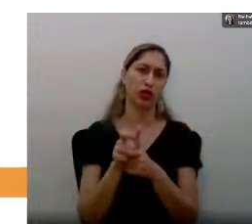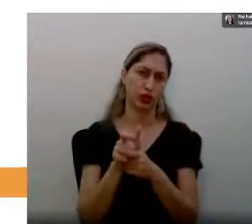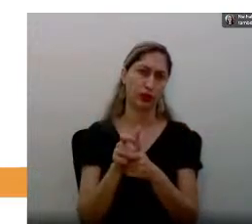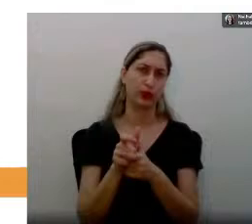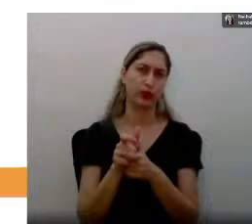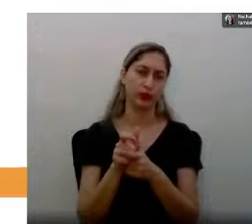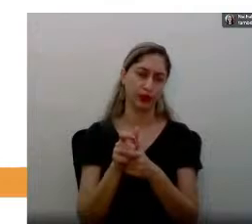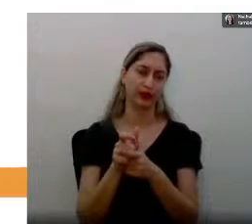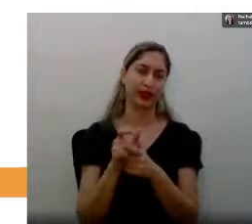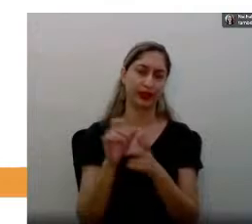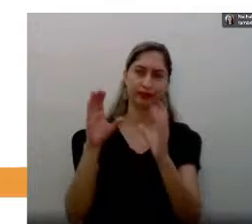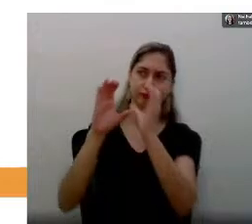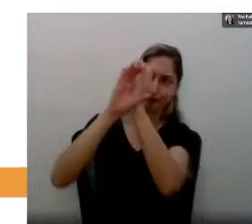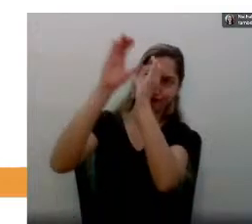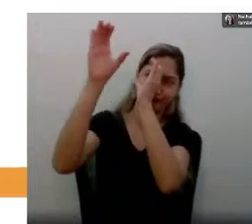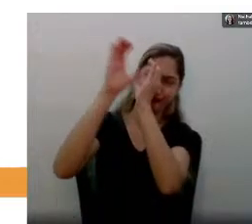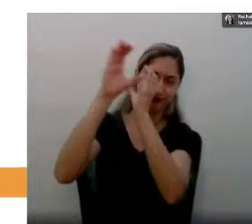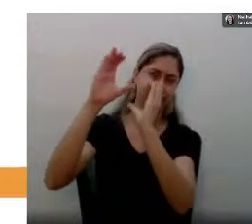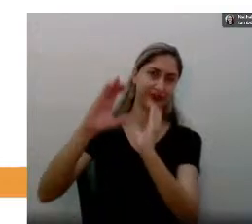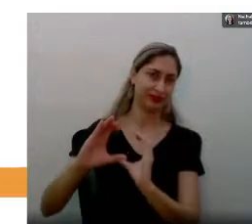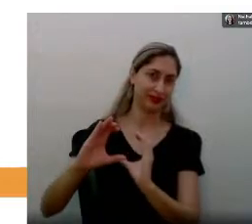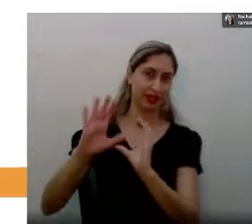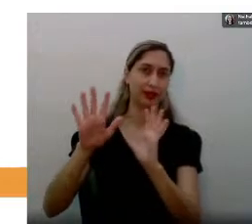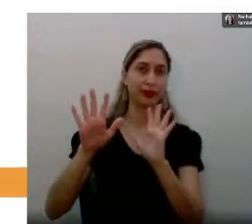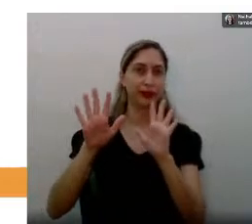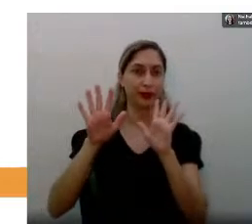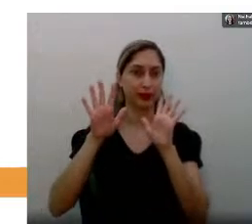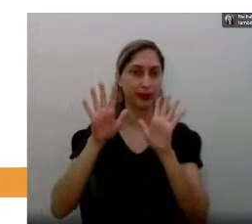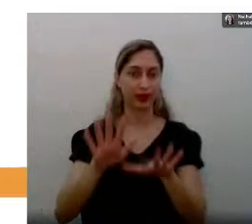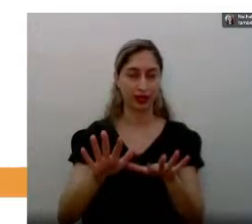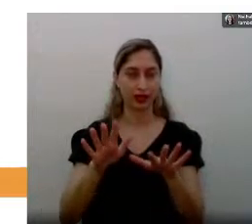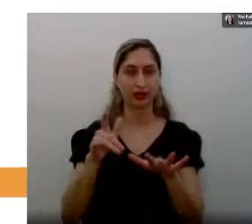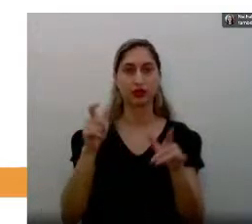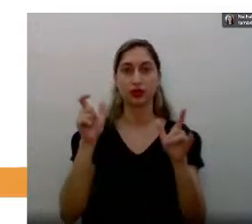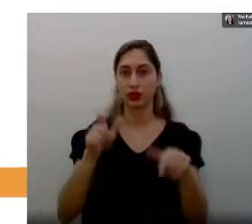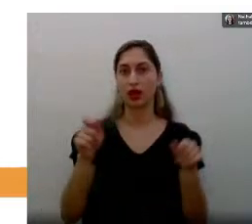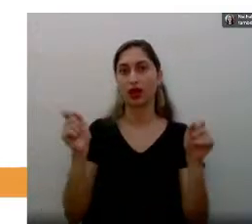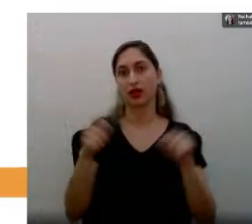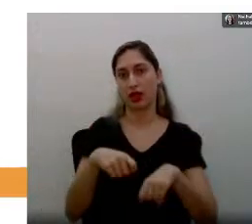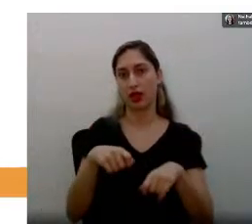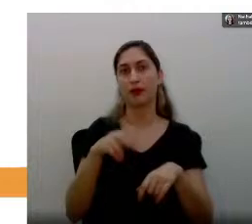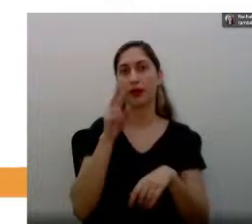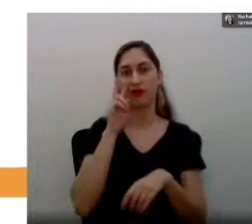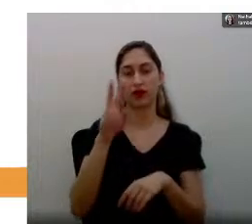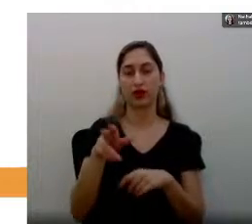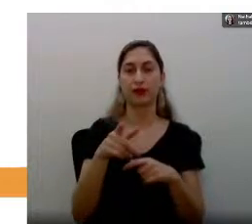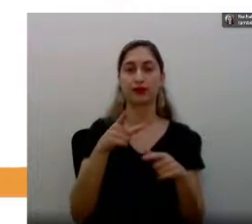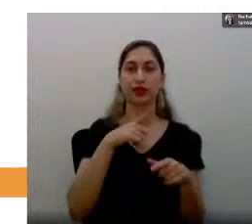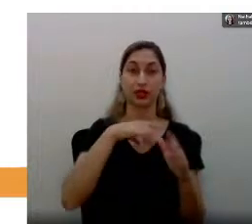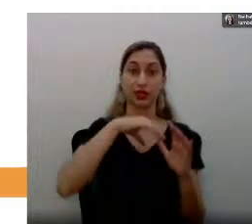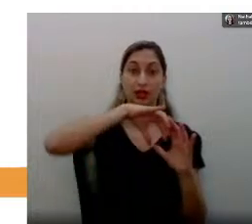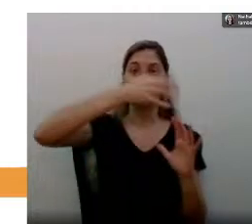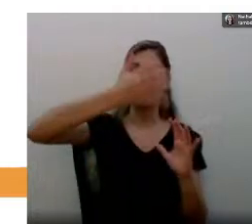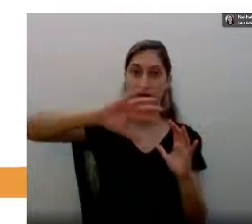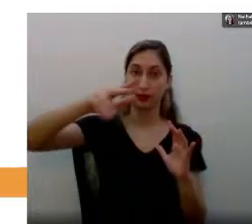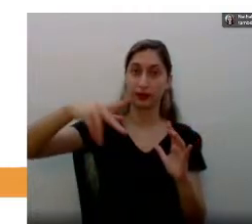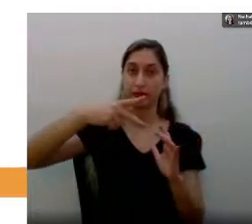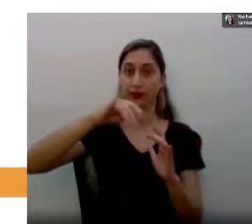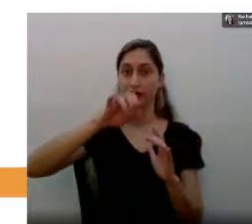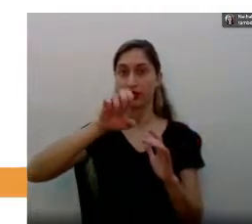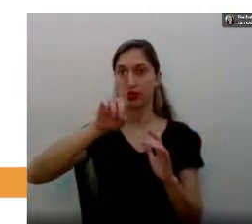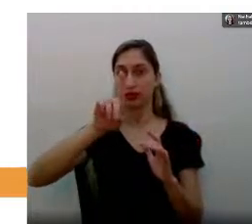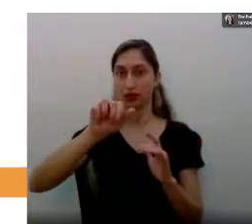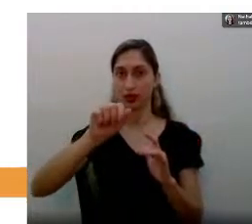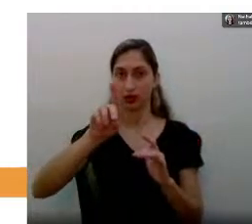tu sofreu Rosário na mais são lugares onde é que a gente faz observação tem Observatório da Serra da Piedade tem observar todas o